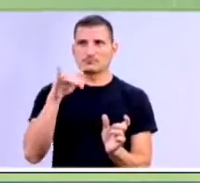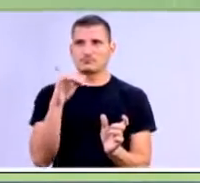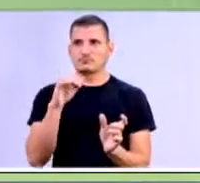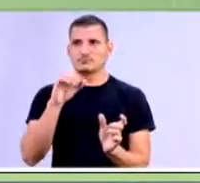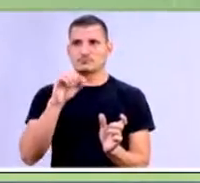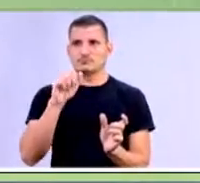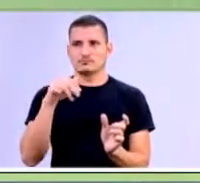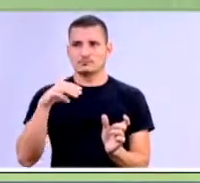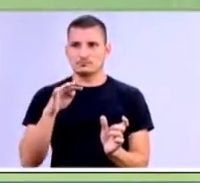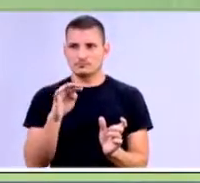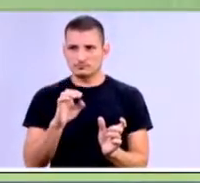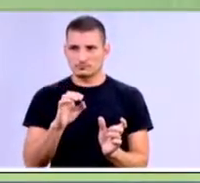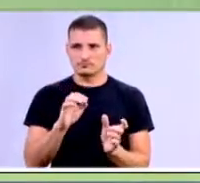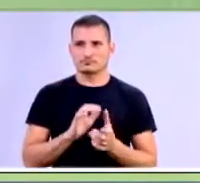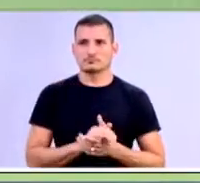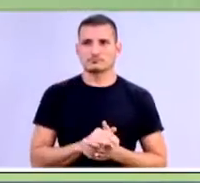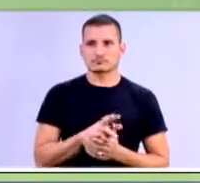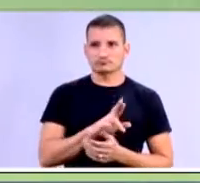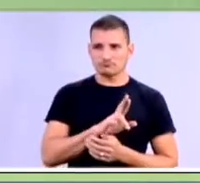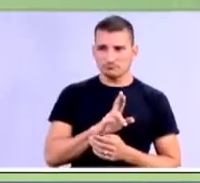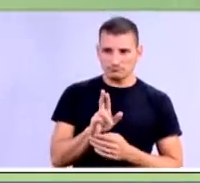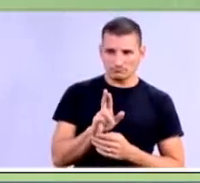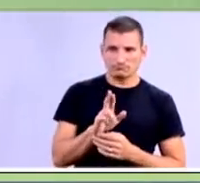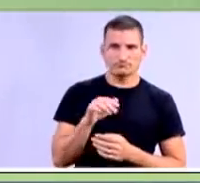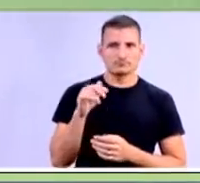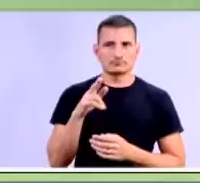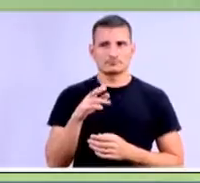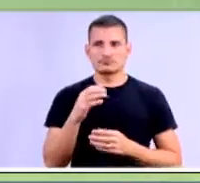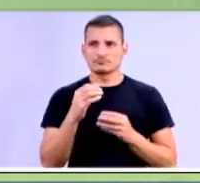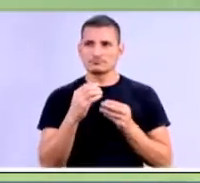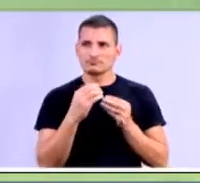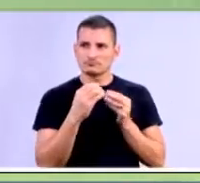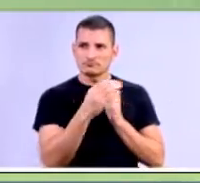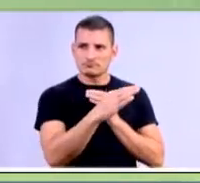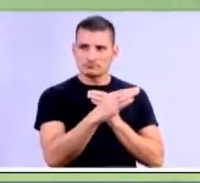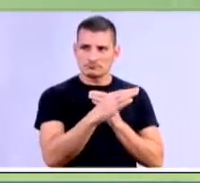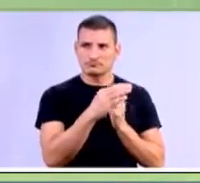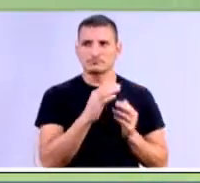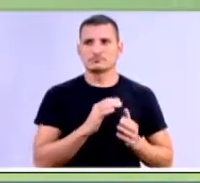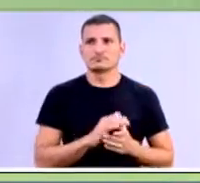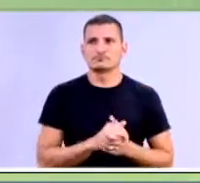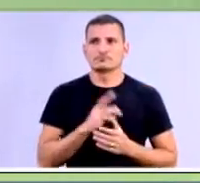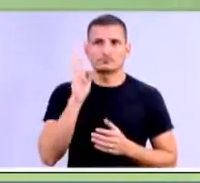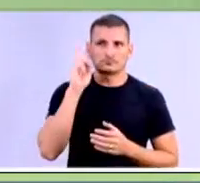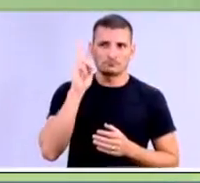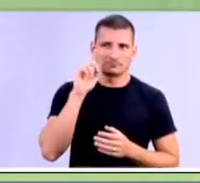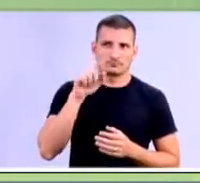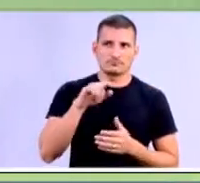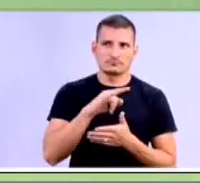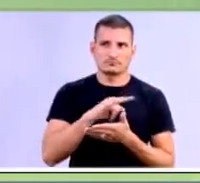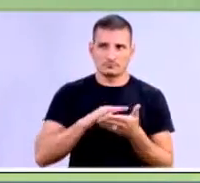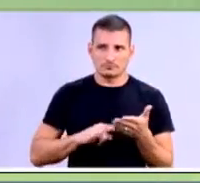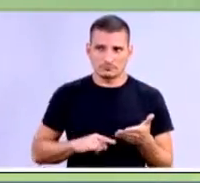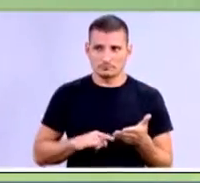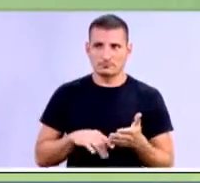e função de quem está enviando. Lembrando, é um